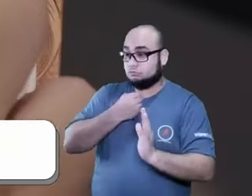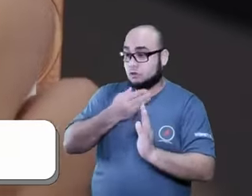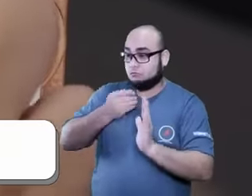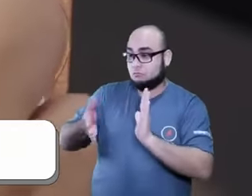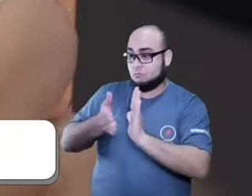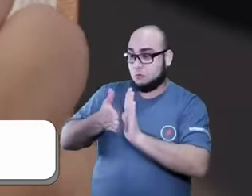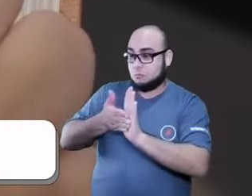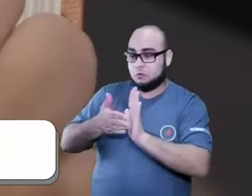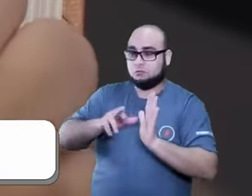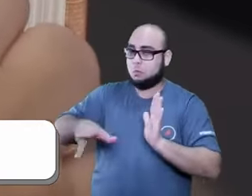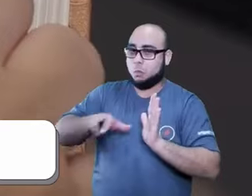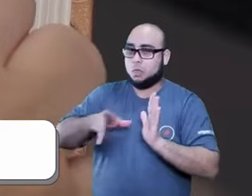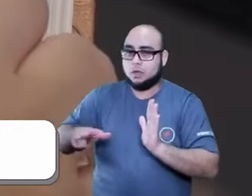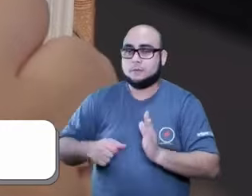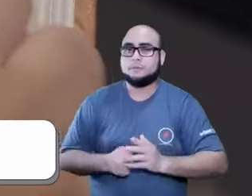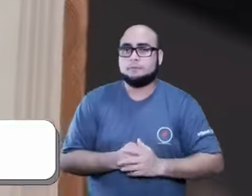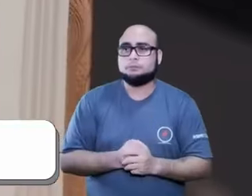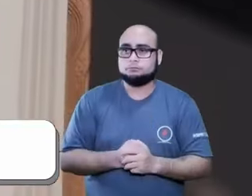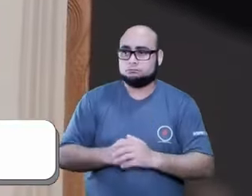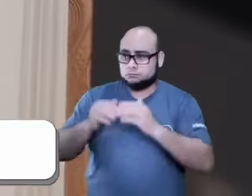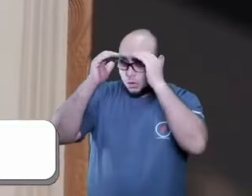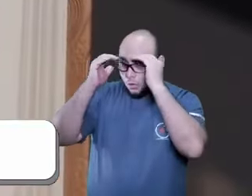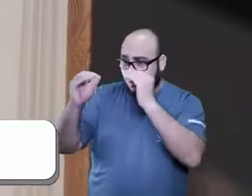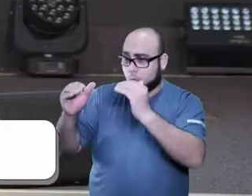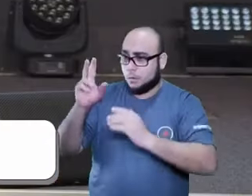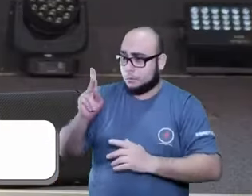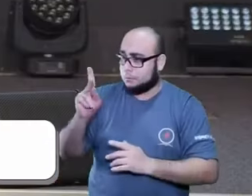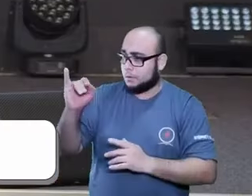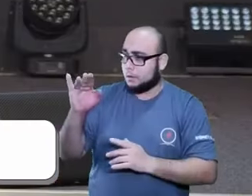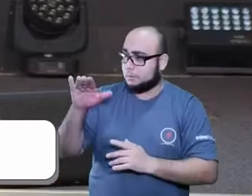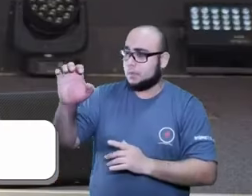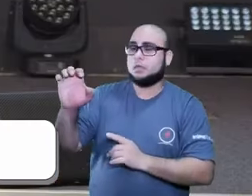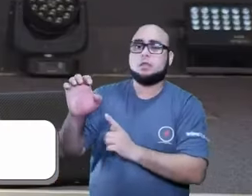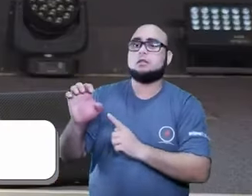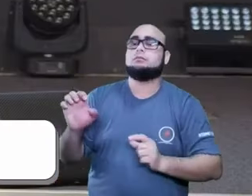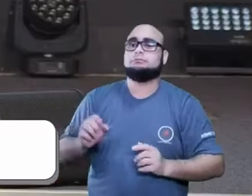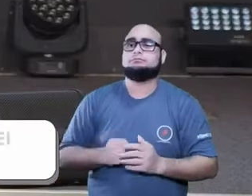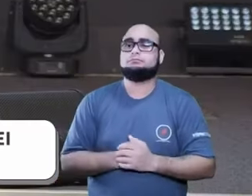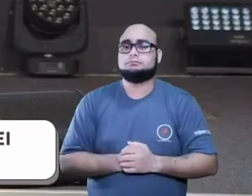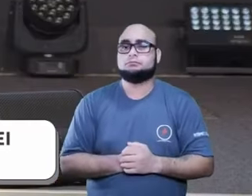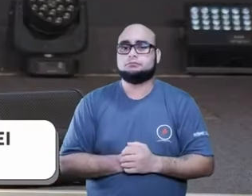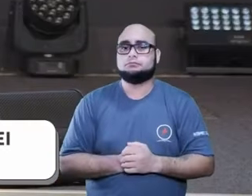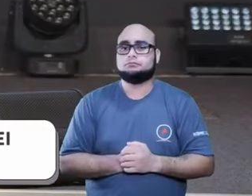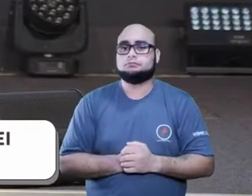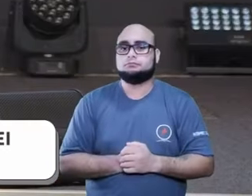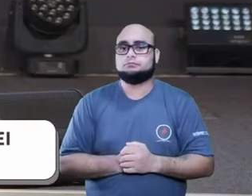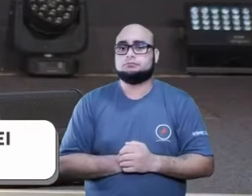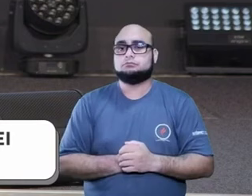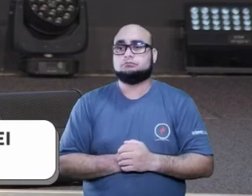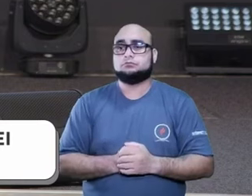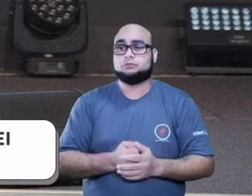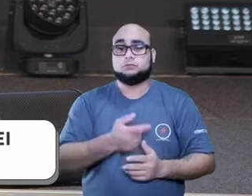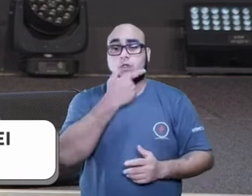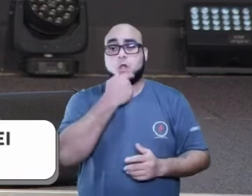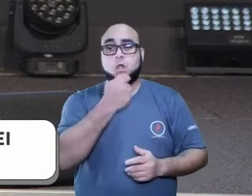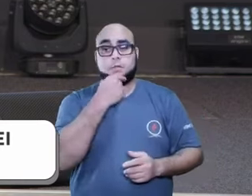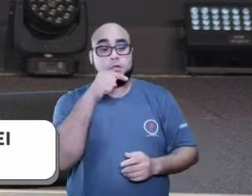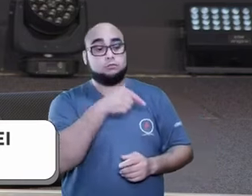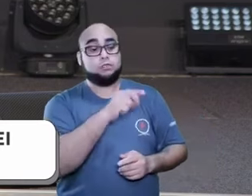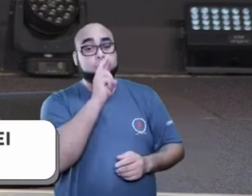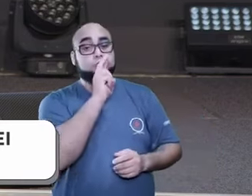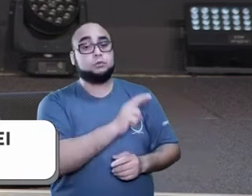alguém, honra teu pai e a tua mãe. Ele, porém, respondendo, lhe disse: